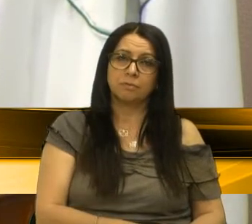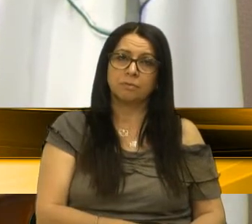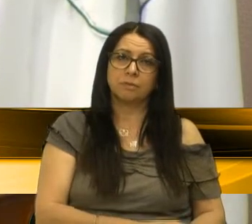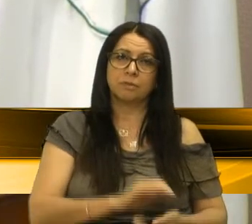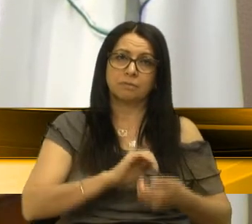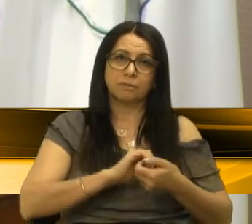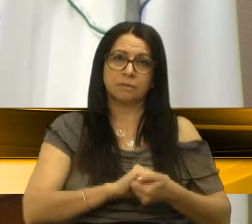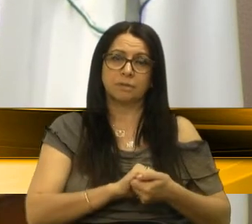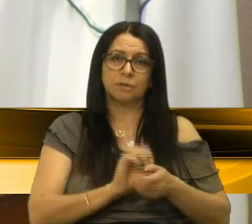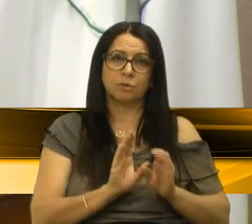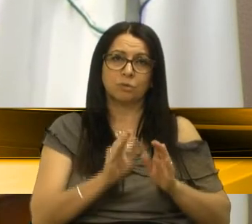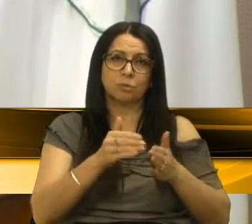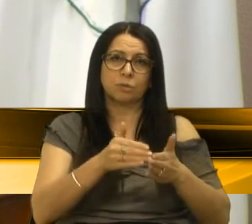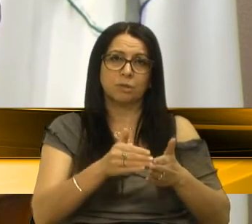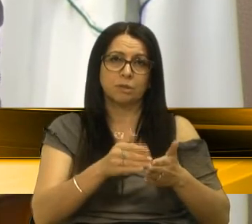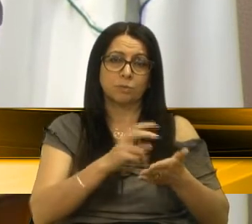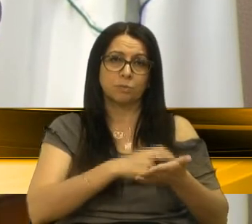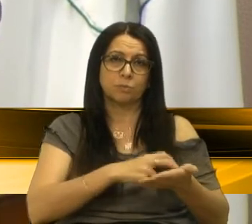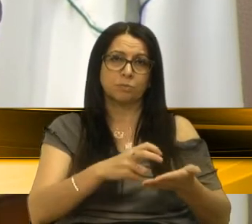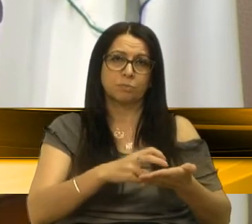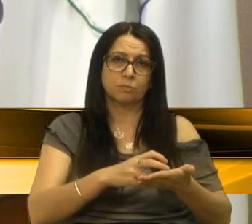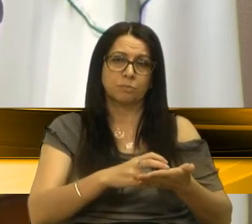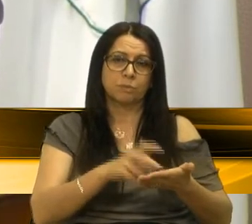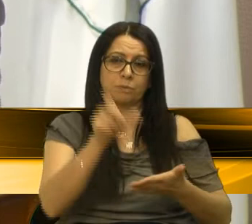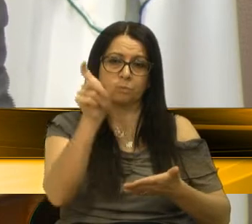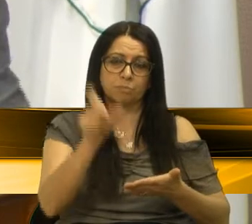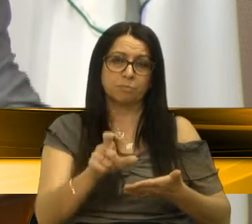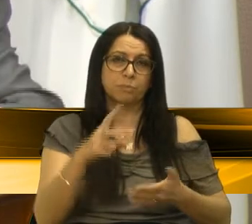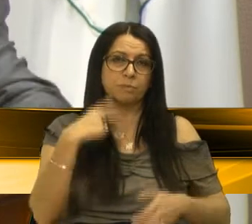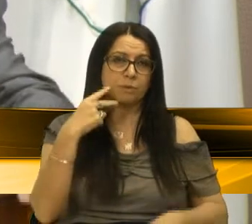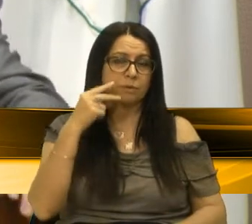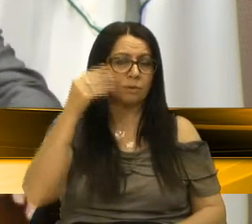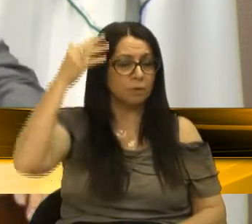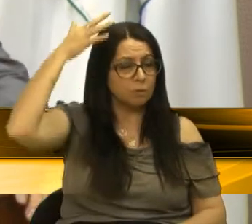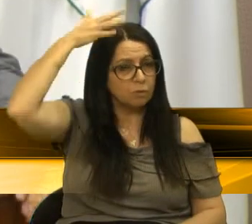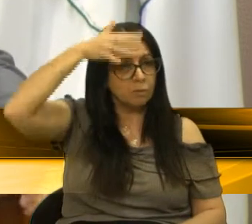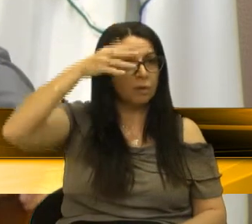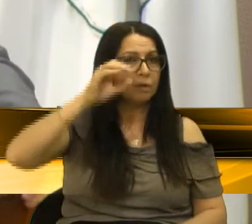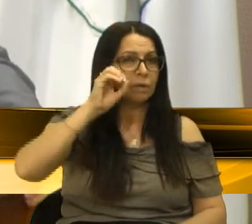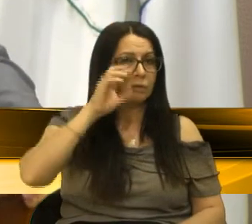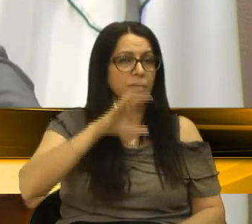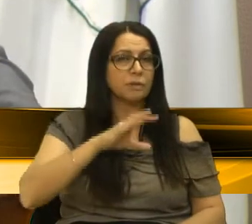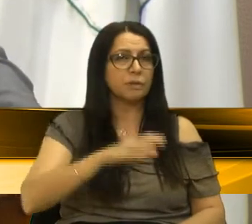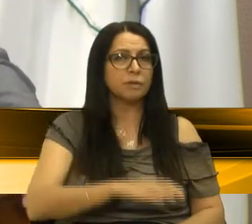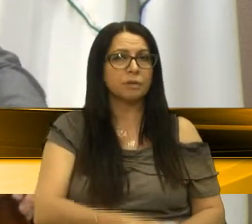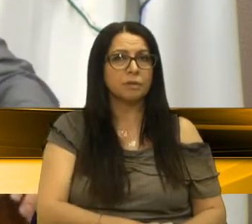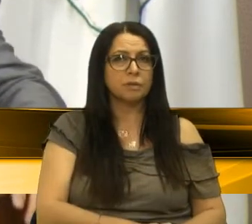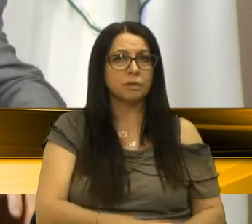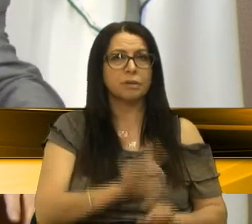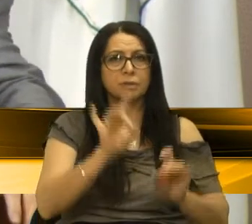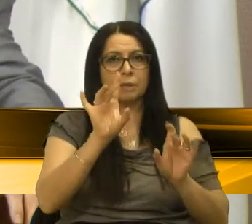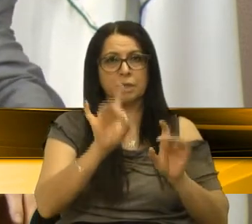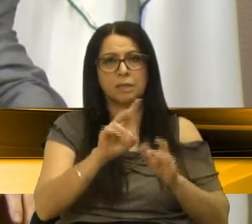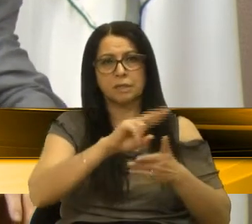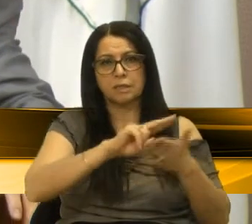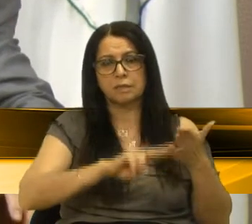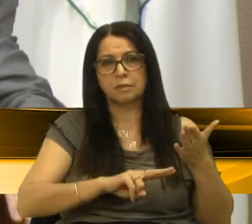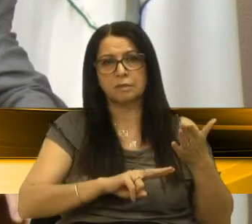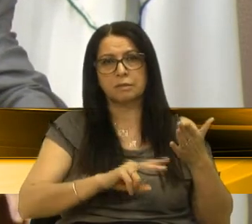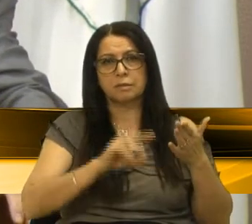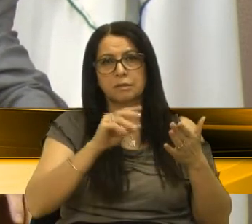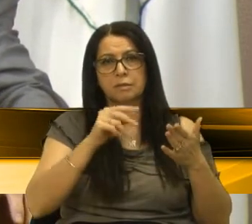Saudar a comissão processante, na pessoa do vereador Tomé, Elisandro Fiuza e especialmente a relatora Paula